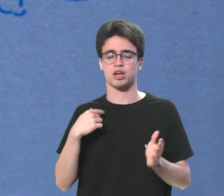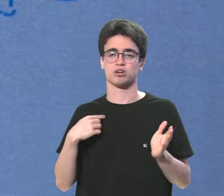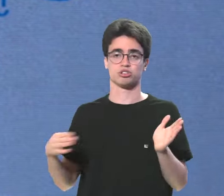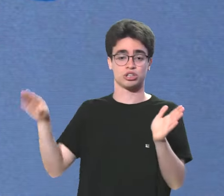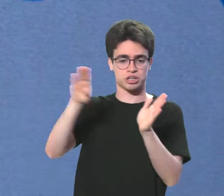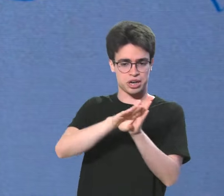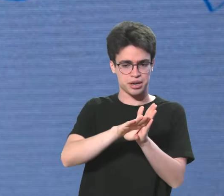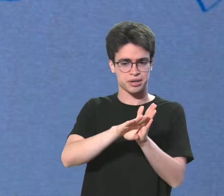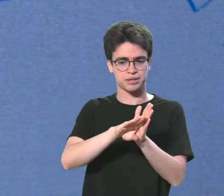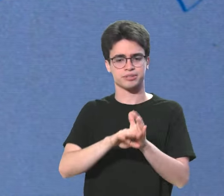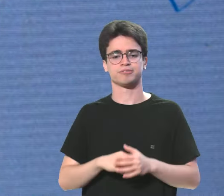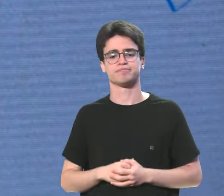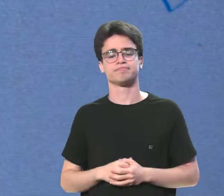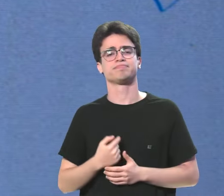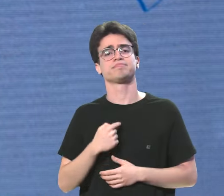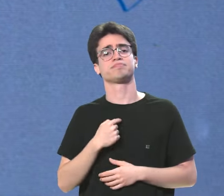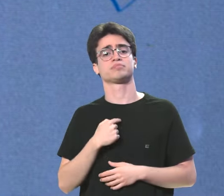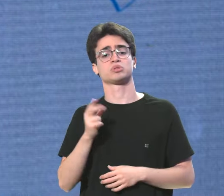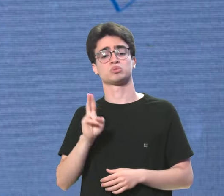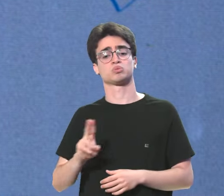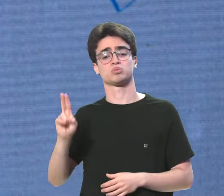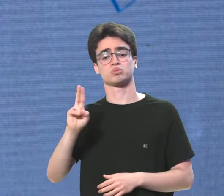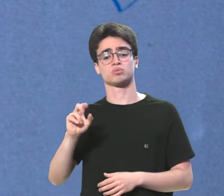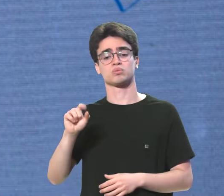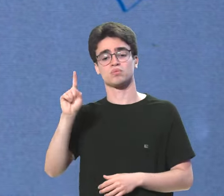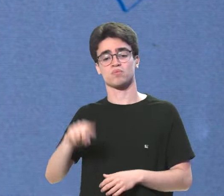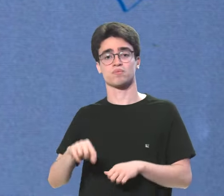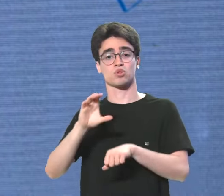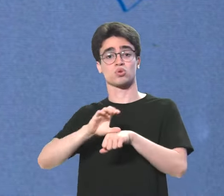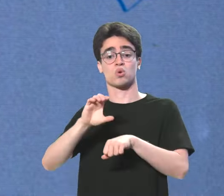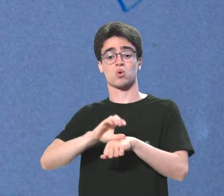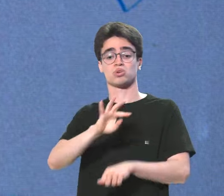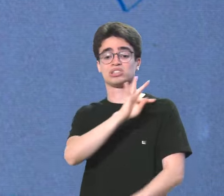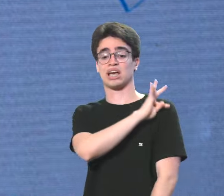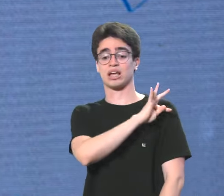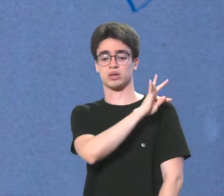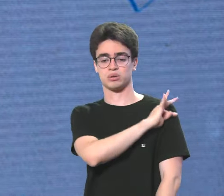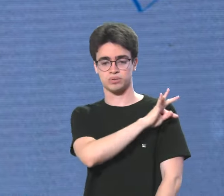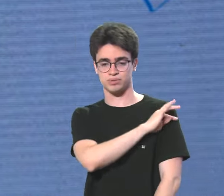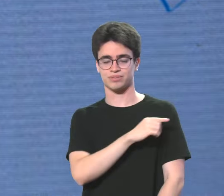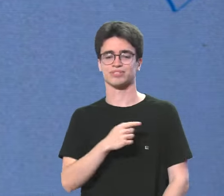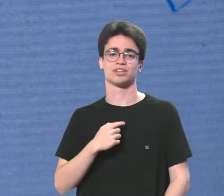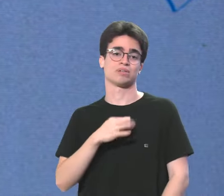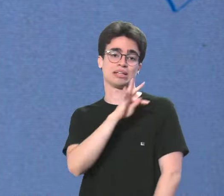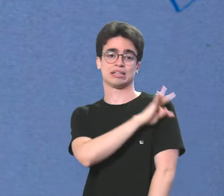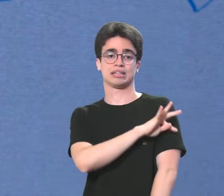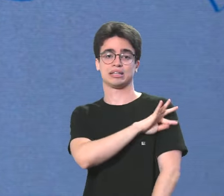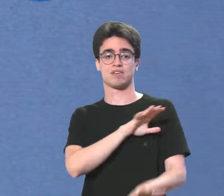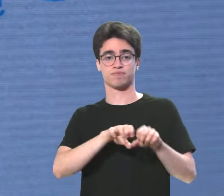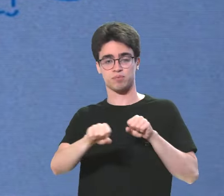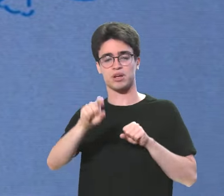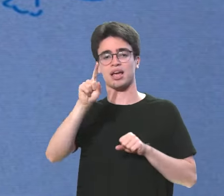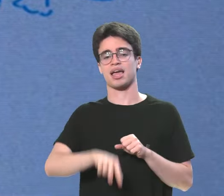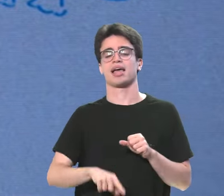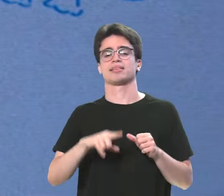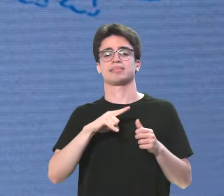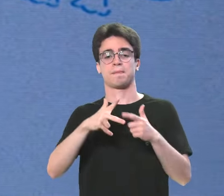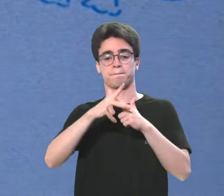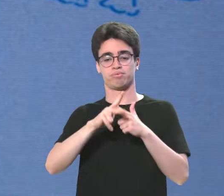eu eu vim fazer especificamente um curso técnico eu sou técnico em mecatrônica pelo Senai